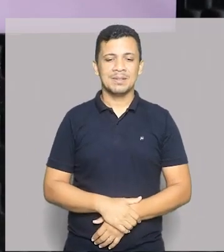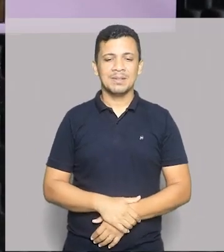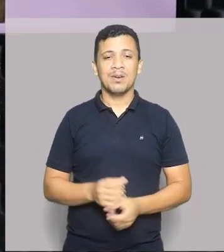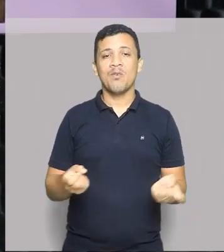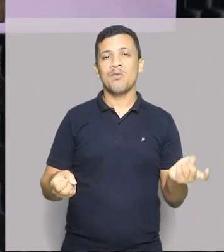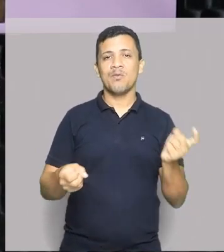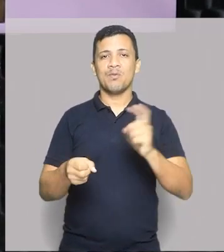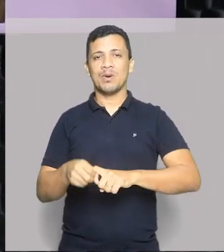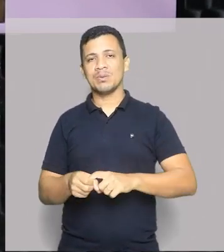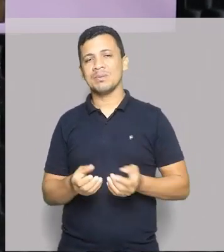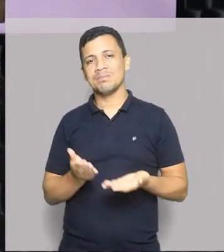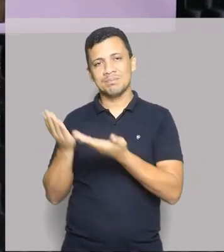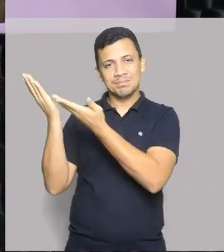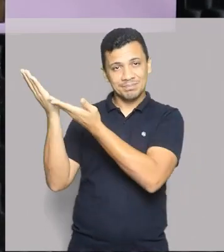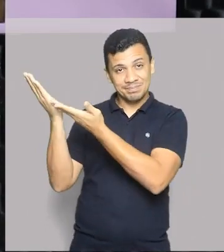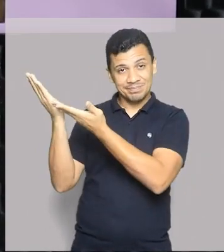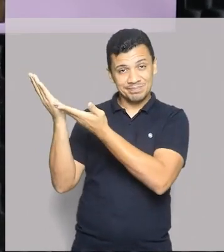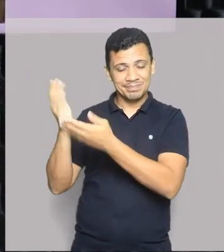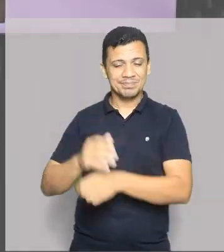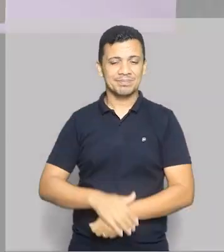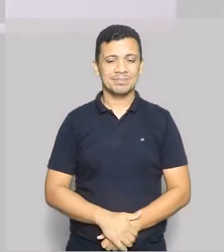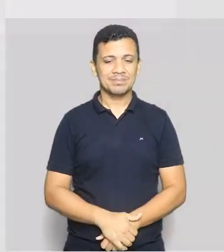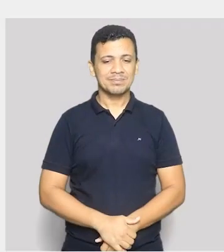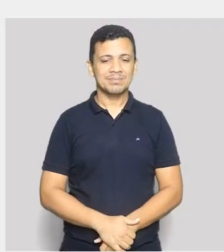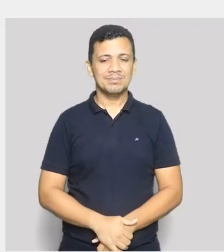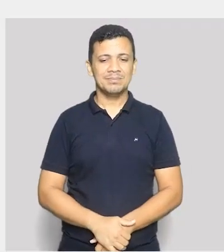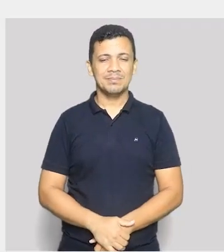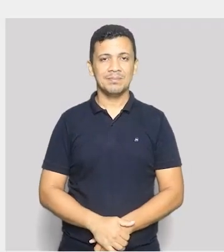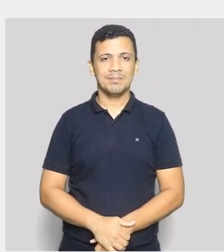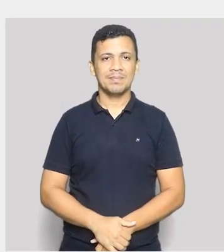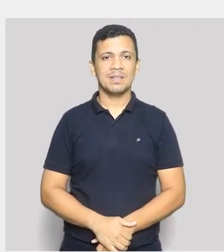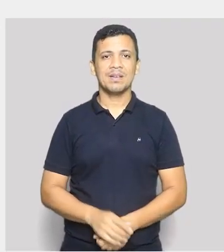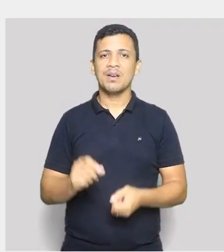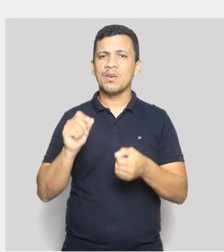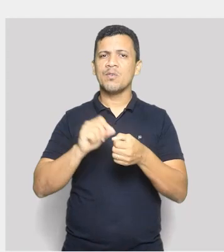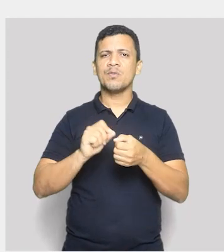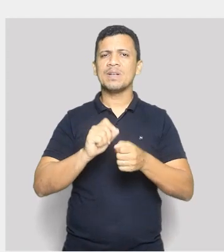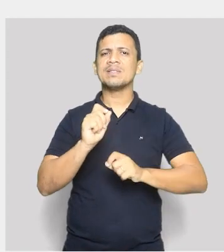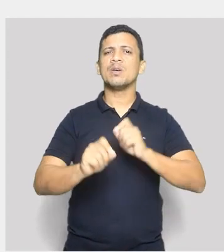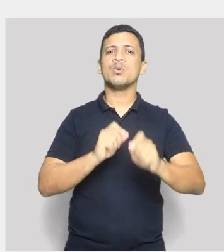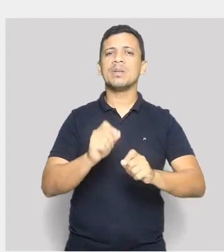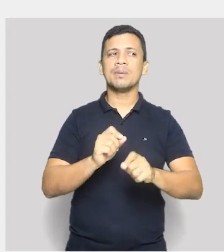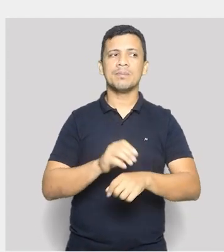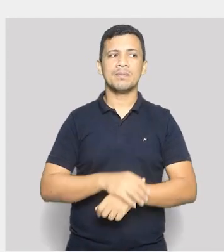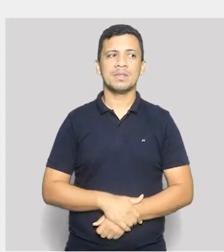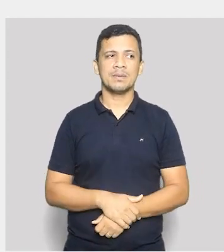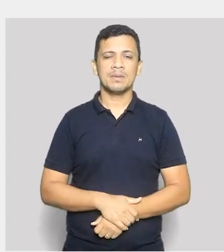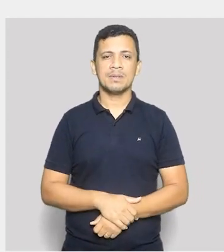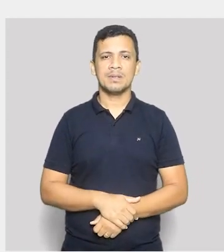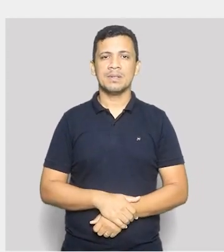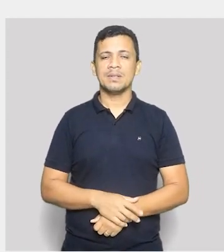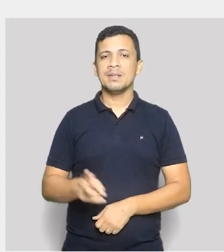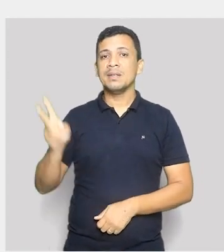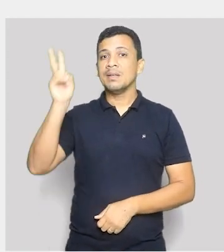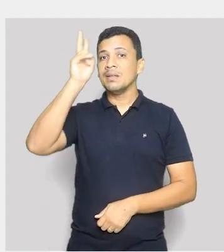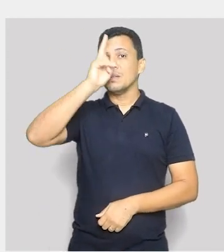Voltando novamente aqui para a oração, certo? O que você faz? Não se esqueçam. Você lembra